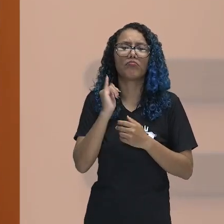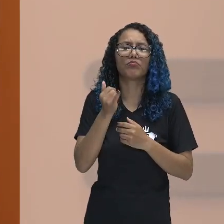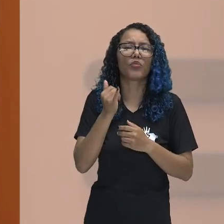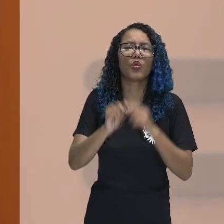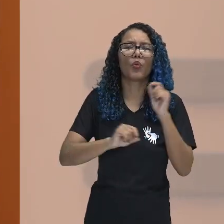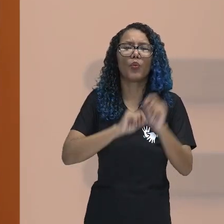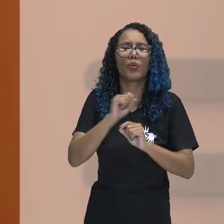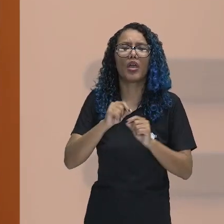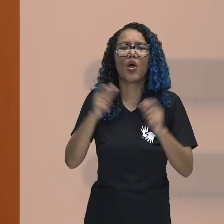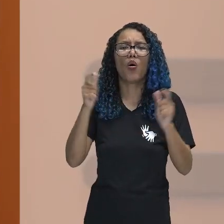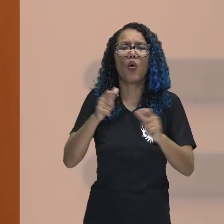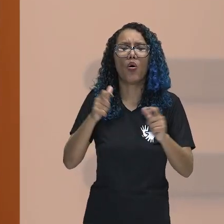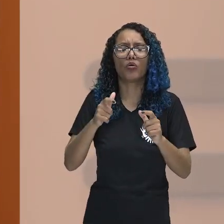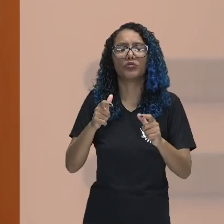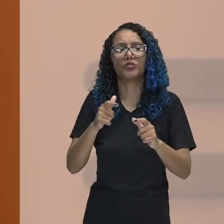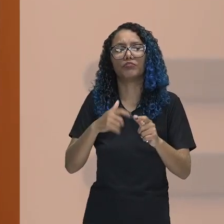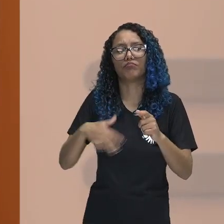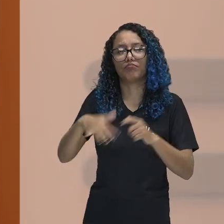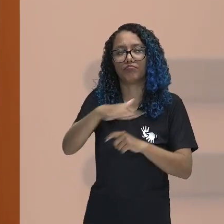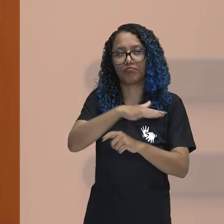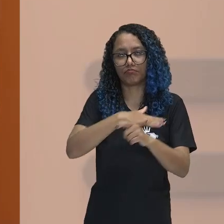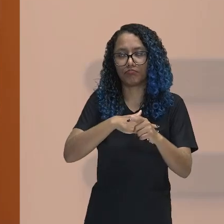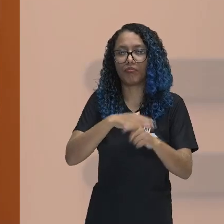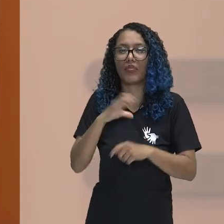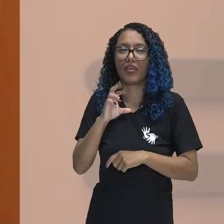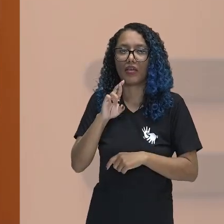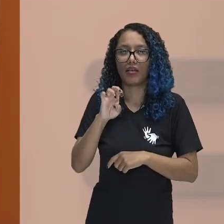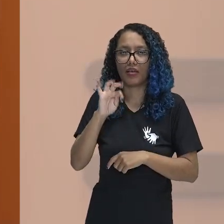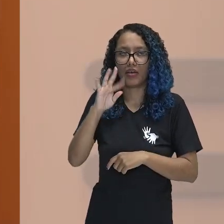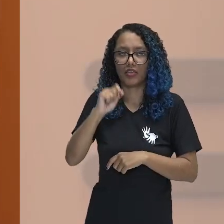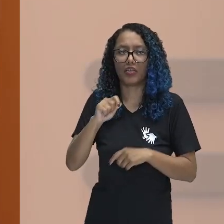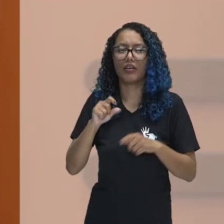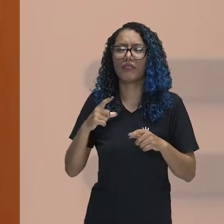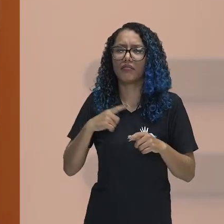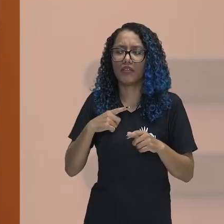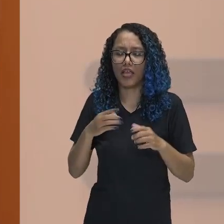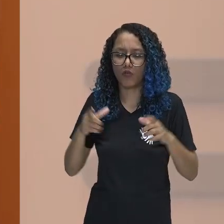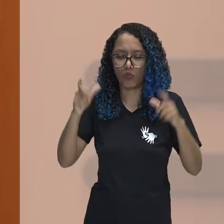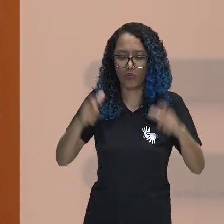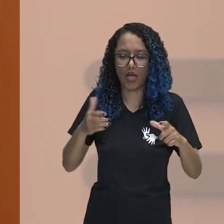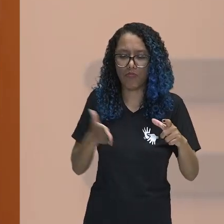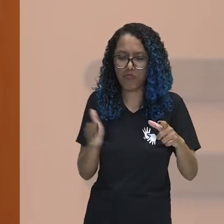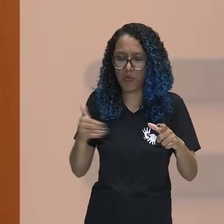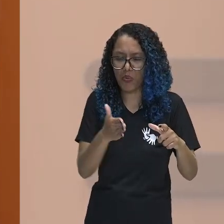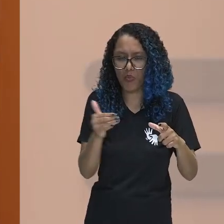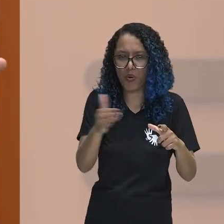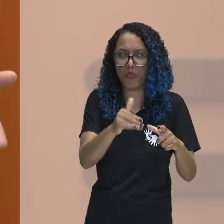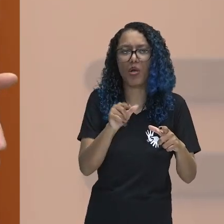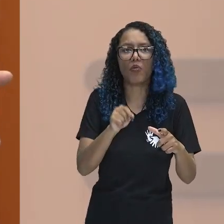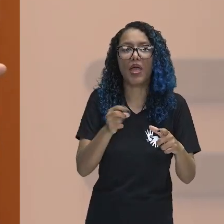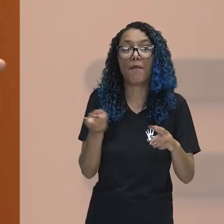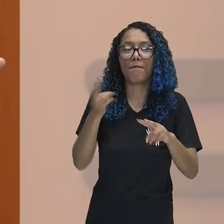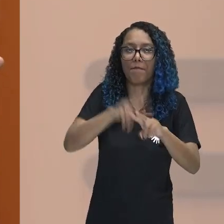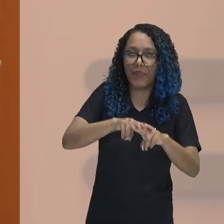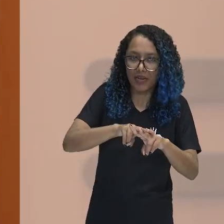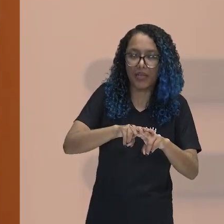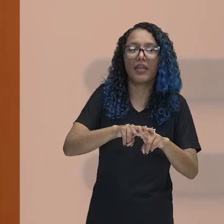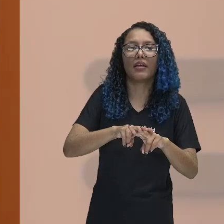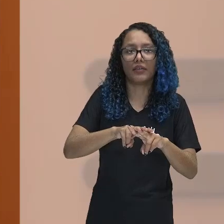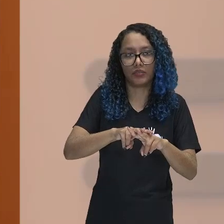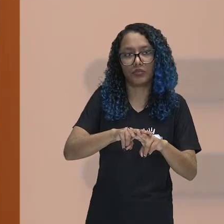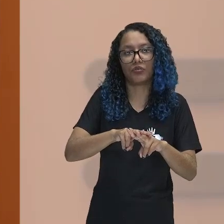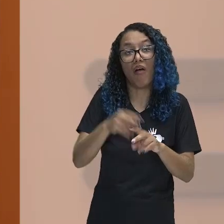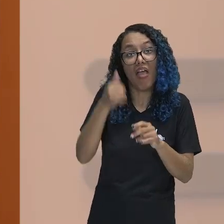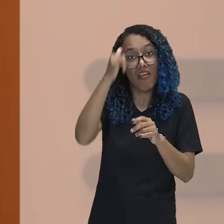Creta, justamente dentro de um grande labirinto, justamente para que ele não saísse de lá e, de certa forma, ali